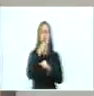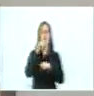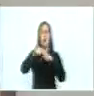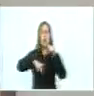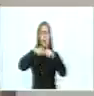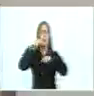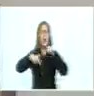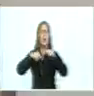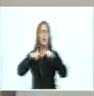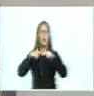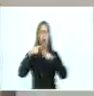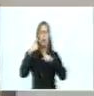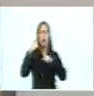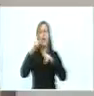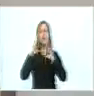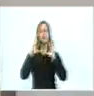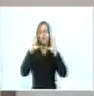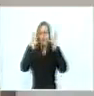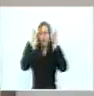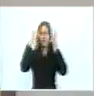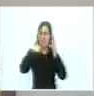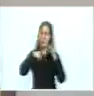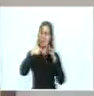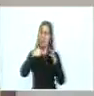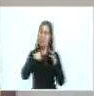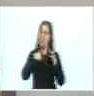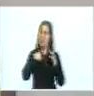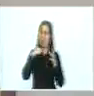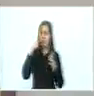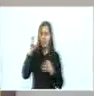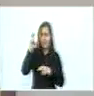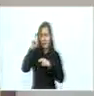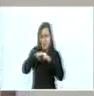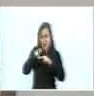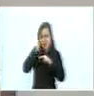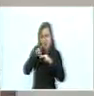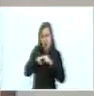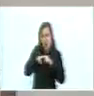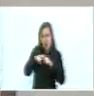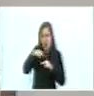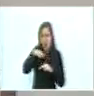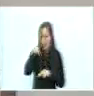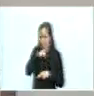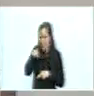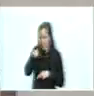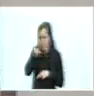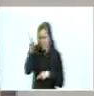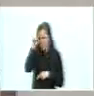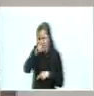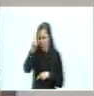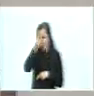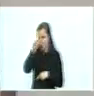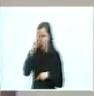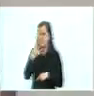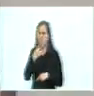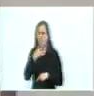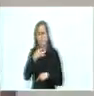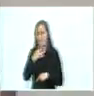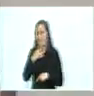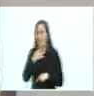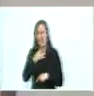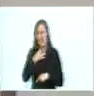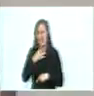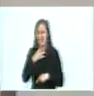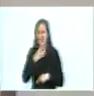humano. Eu era ali um alienígena no espaço, professor de história, não conhecia muito bem os mecanismos, mas fiquei